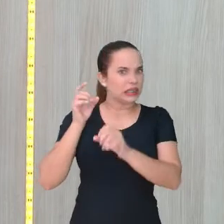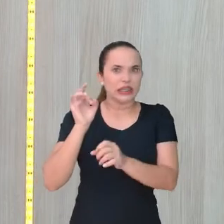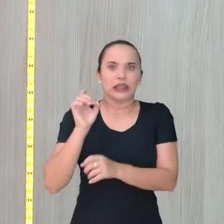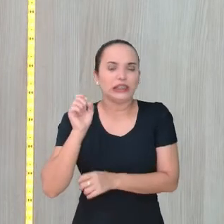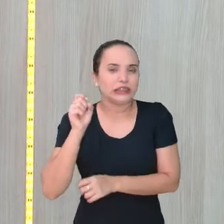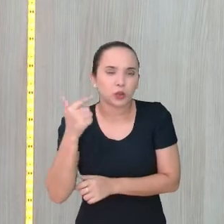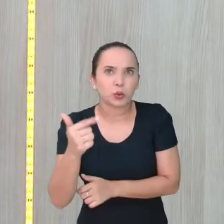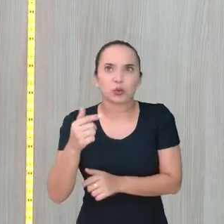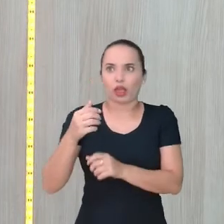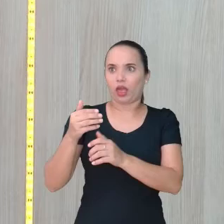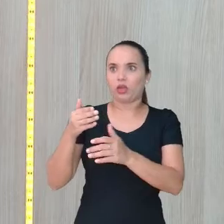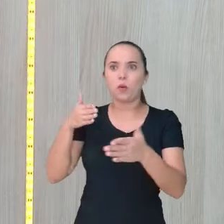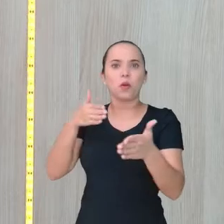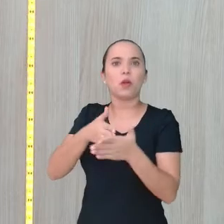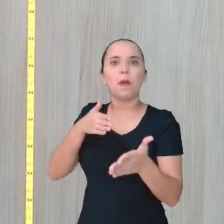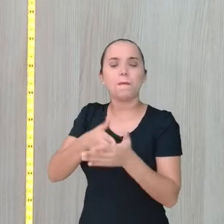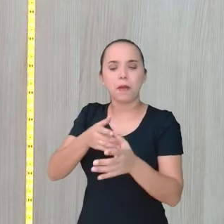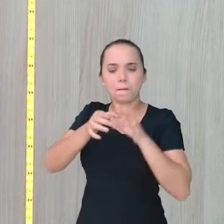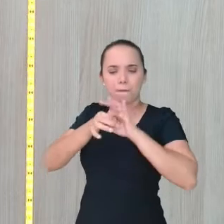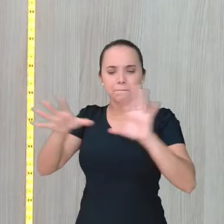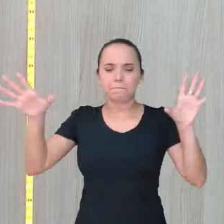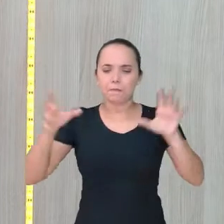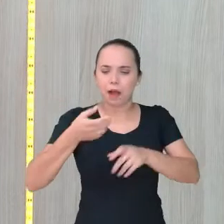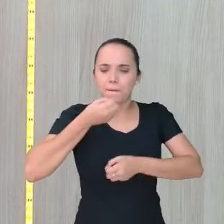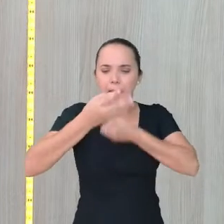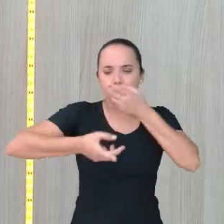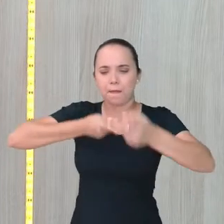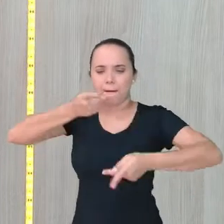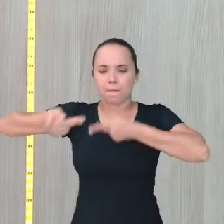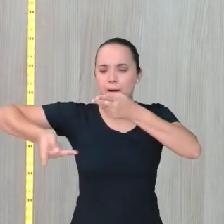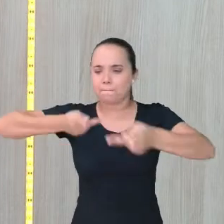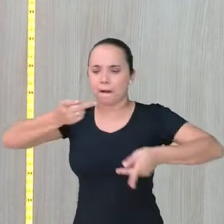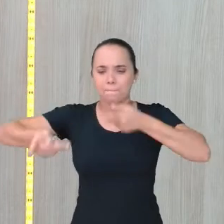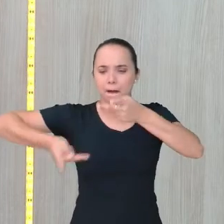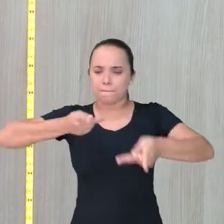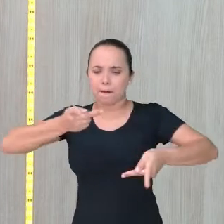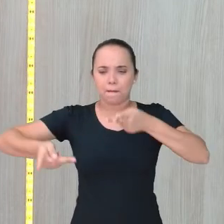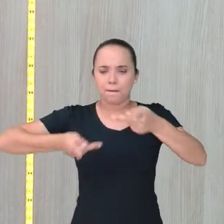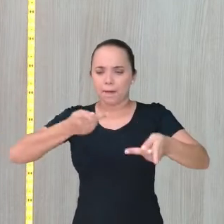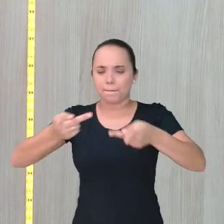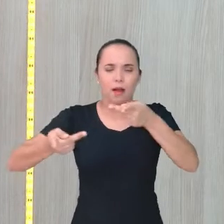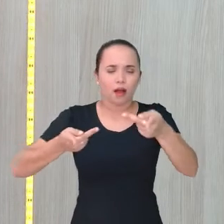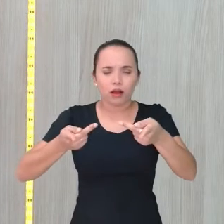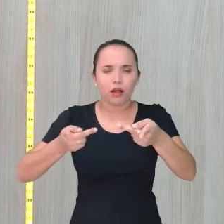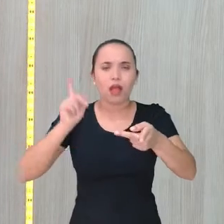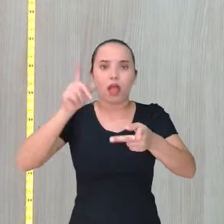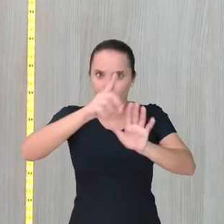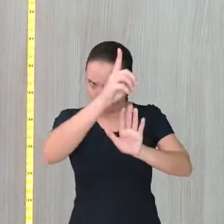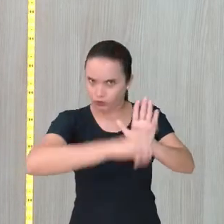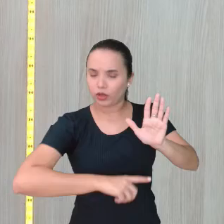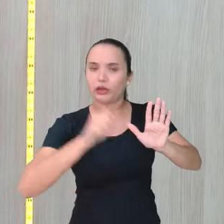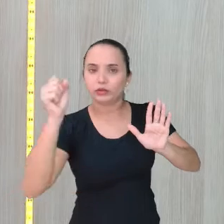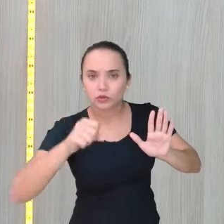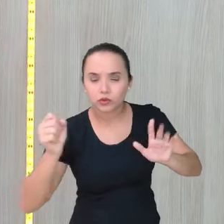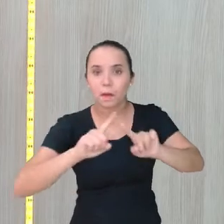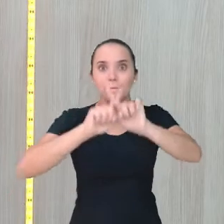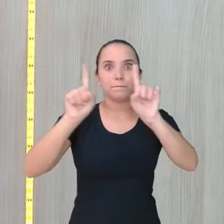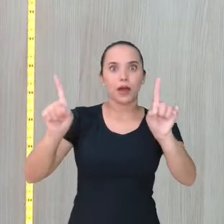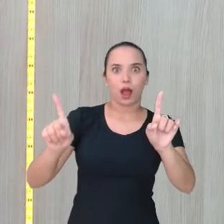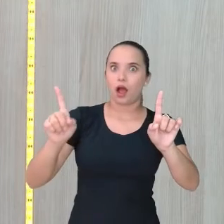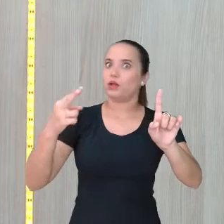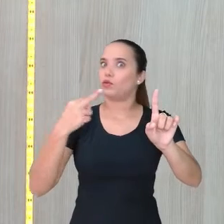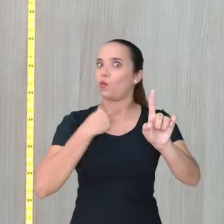gente ter a liberdade de se expressar, né, que é um direito, como o professor Luciano colocou, um direito constitucional, a gente tem